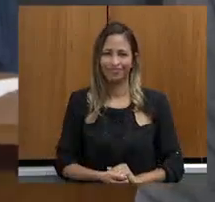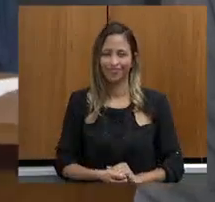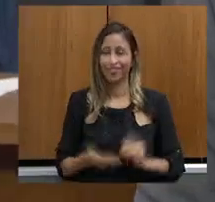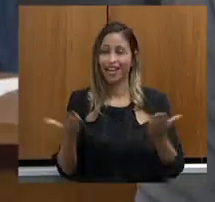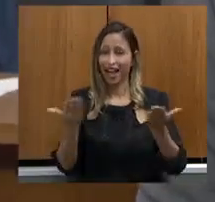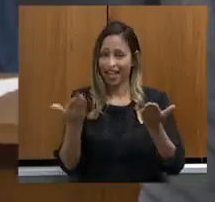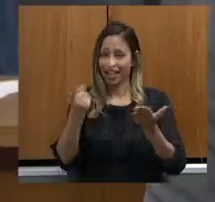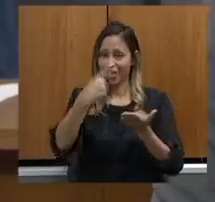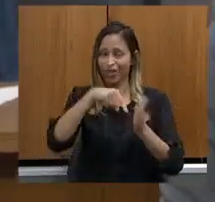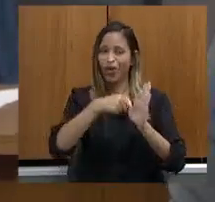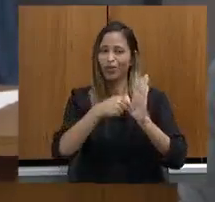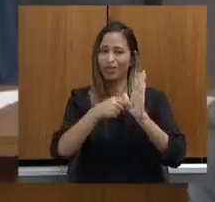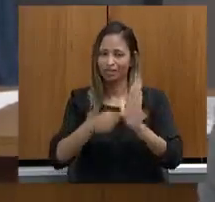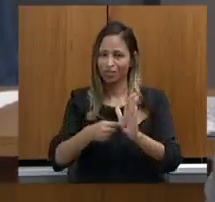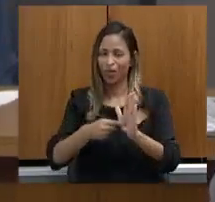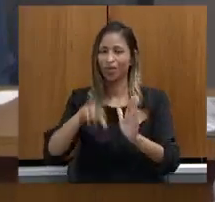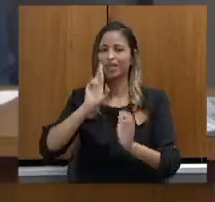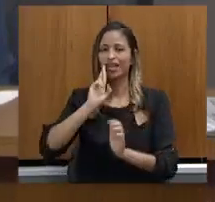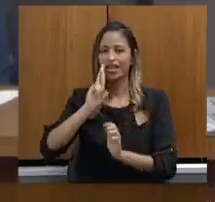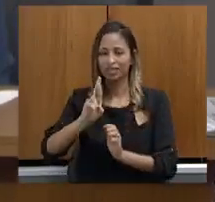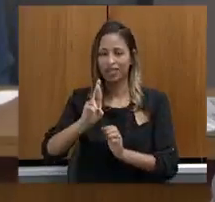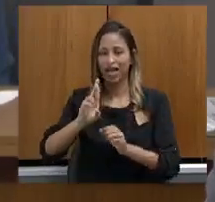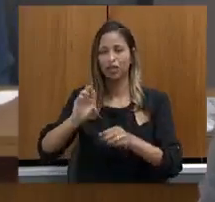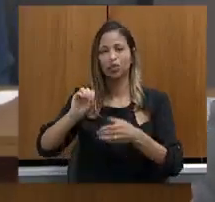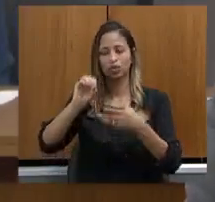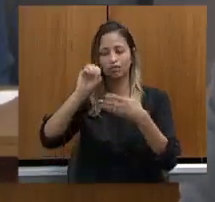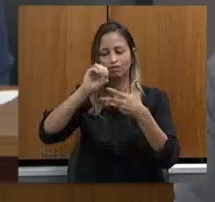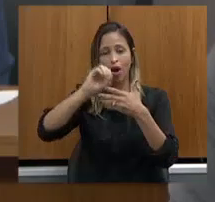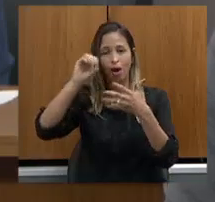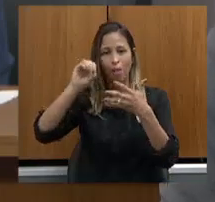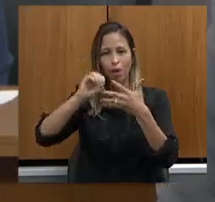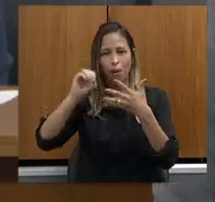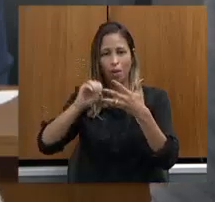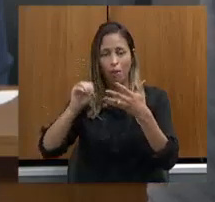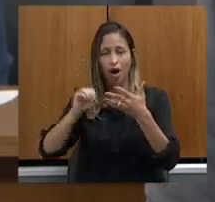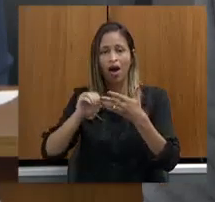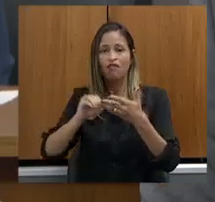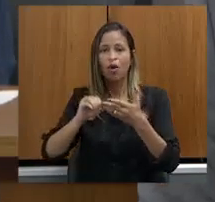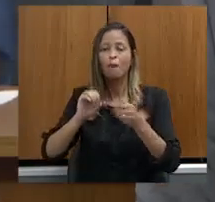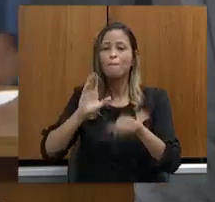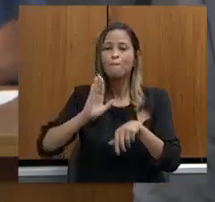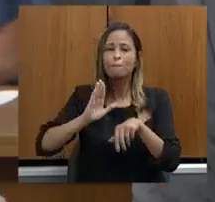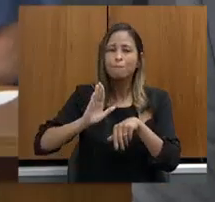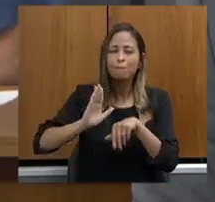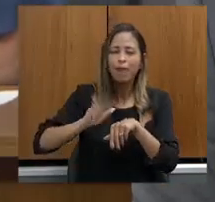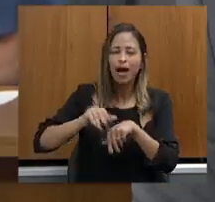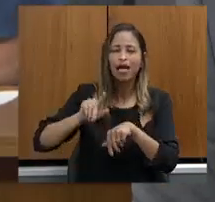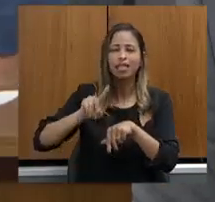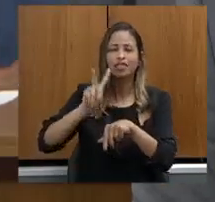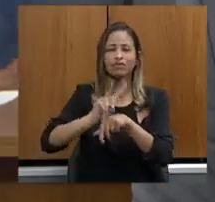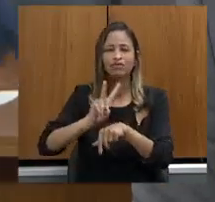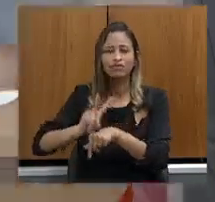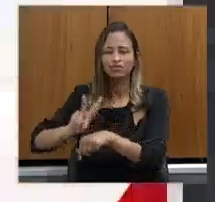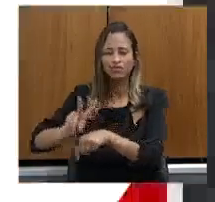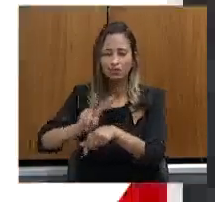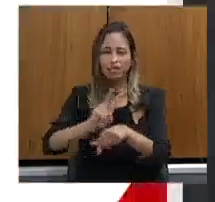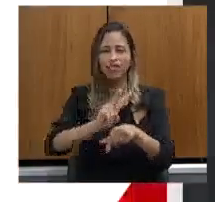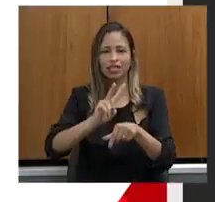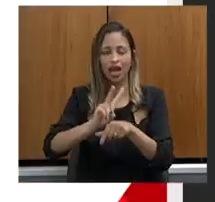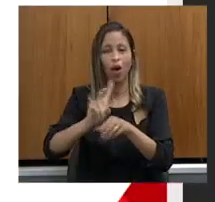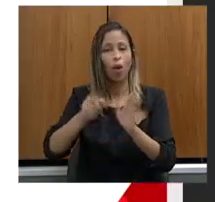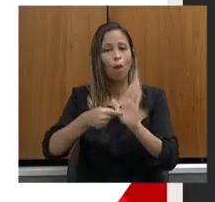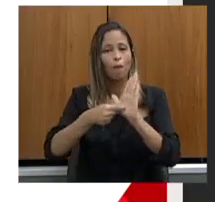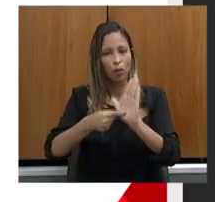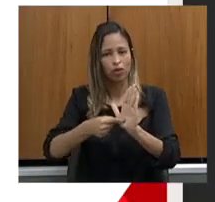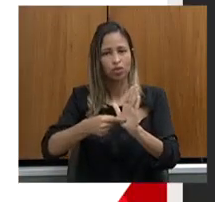aqui a gente traz o resultado orçamentário eu vou enfocar menos na pauta orçamentária fiscal porque o secretário Gustavo trouxe